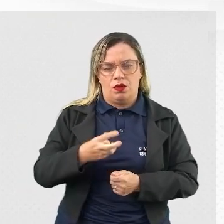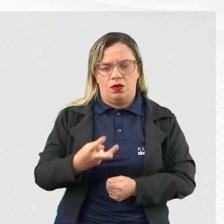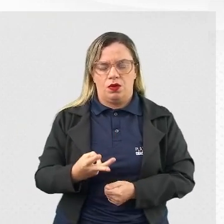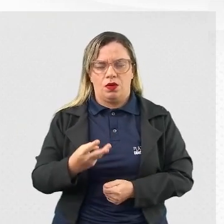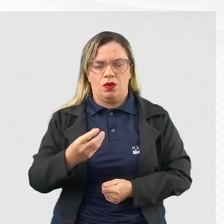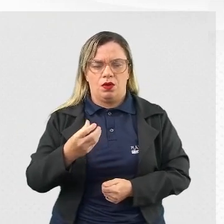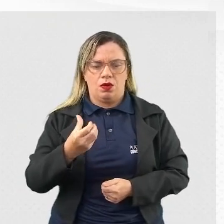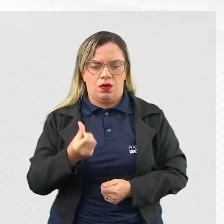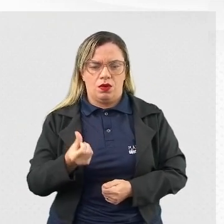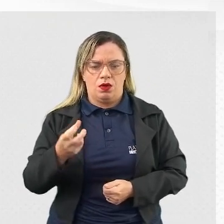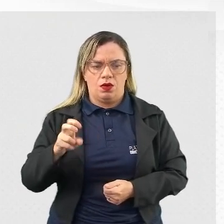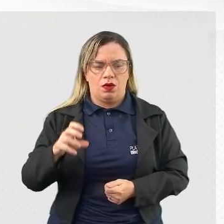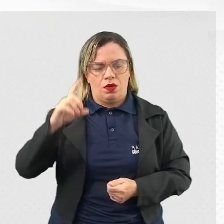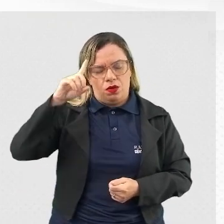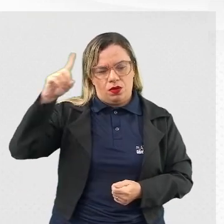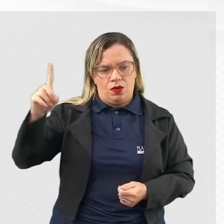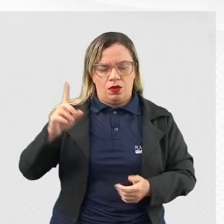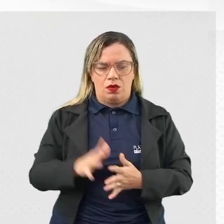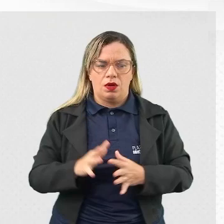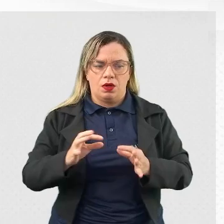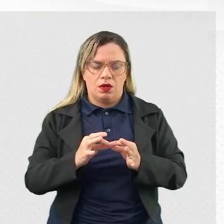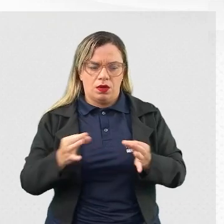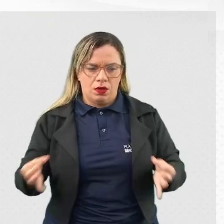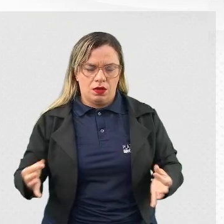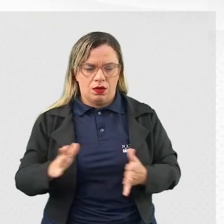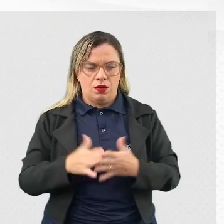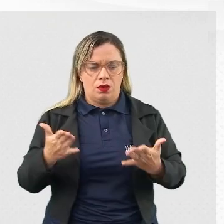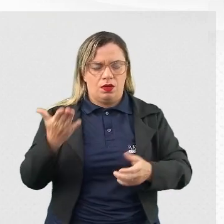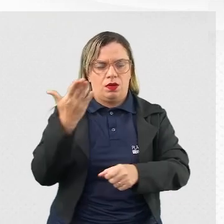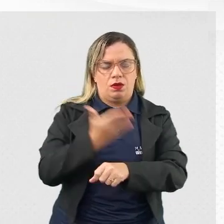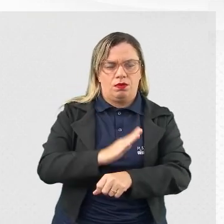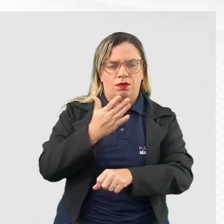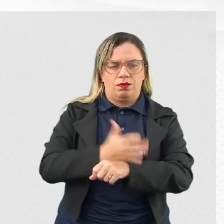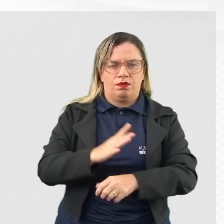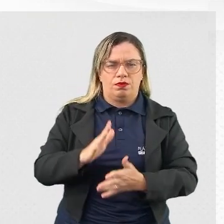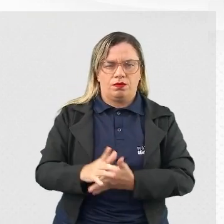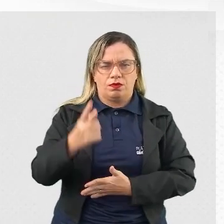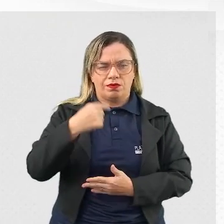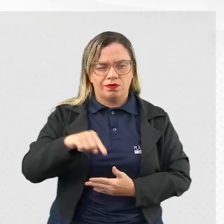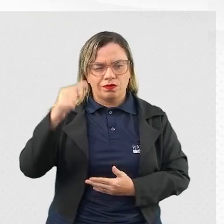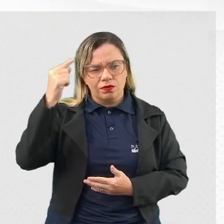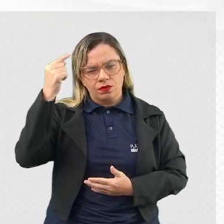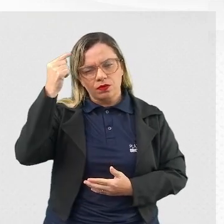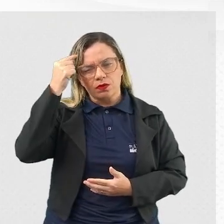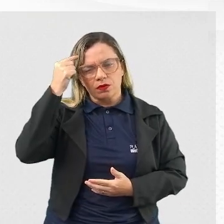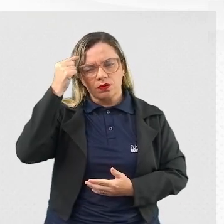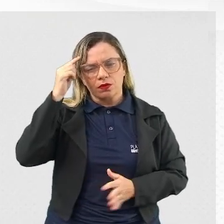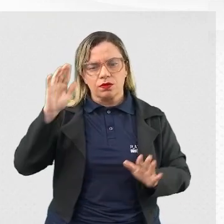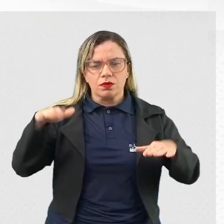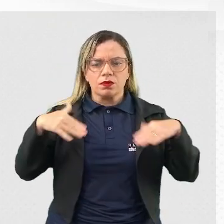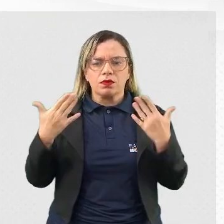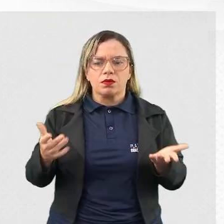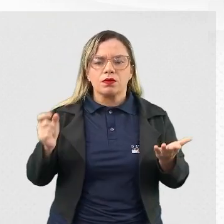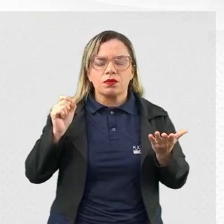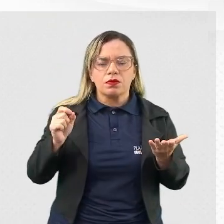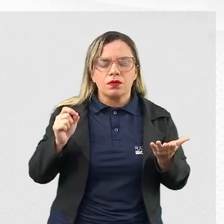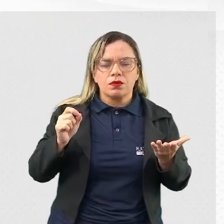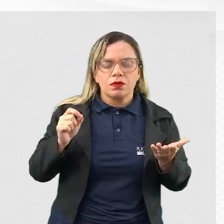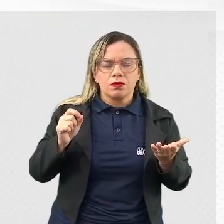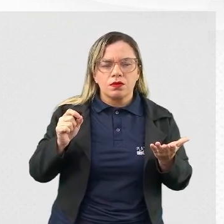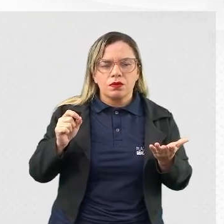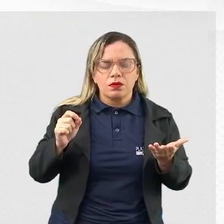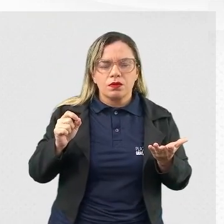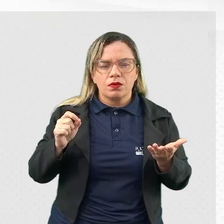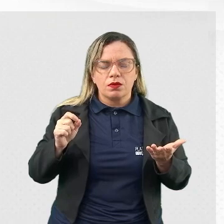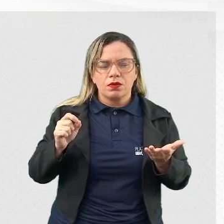365 dias. Beleza? Para treinar, pensa comigo. Qual é o ponteiro